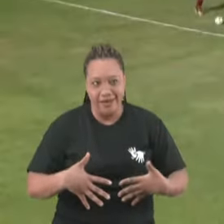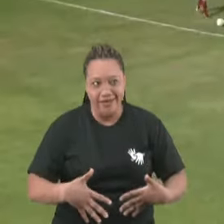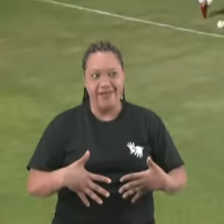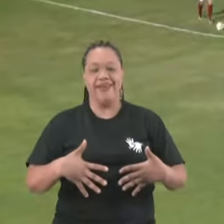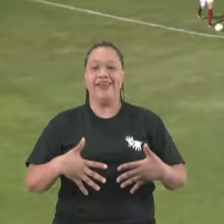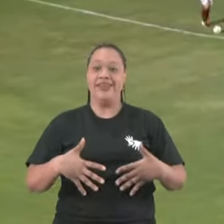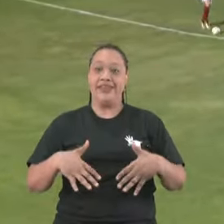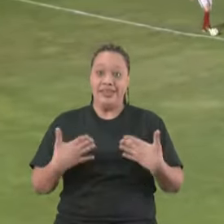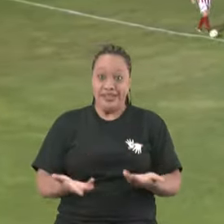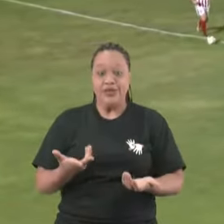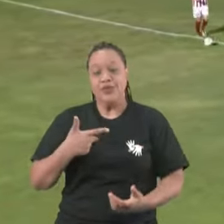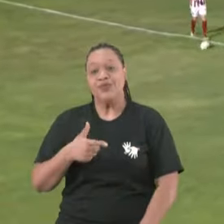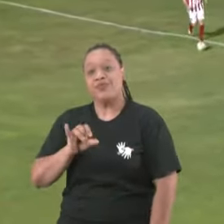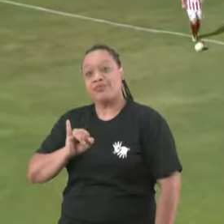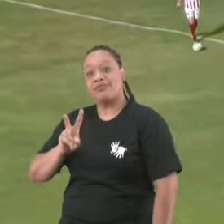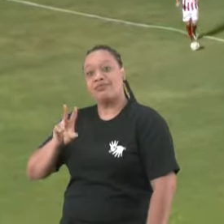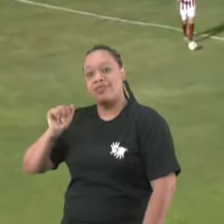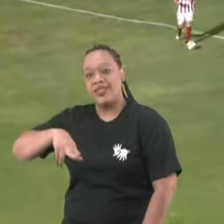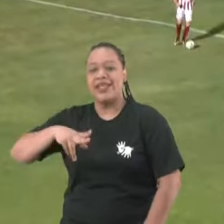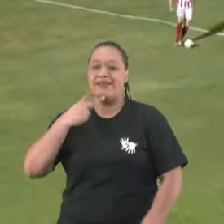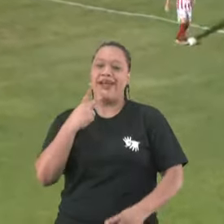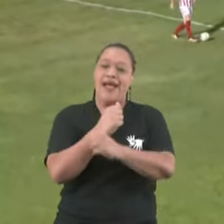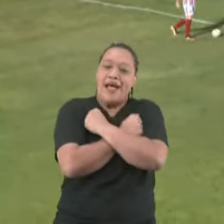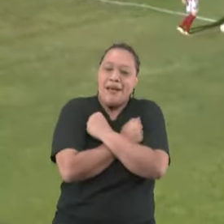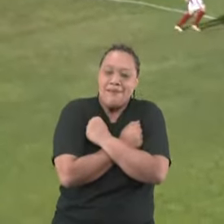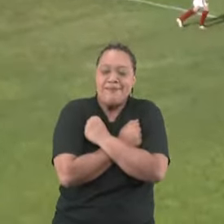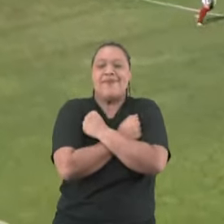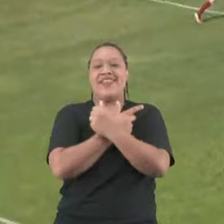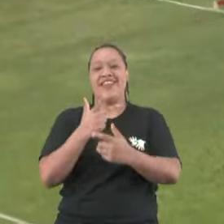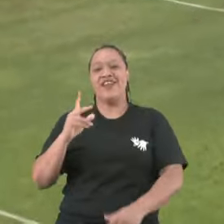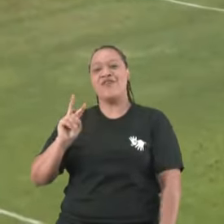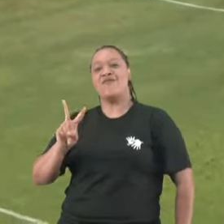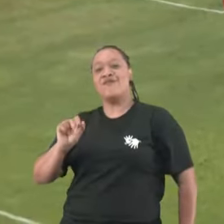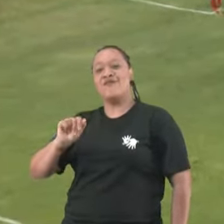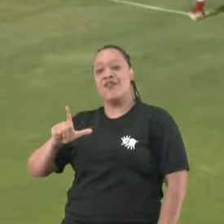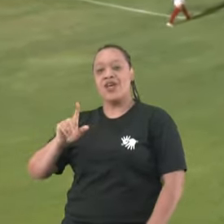Ivan Carvalho diz, por favor, narrador, manda um abraço pro Val Filho.